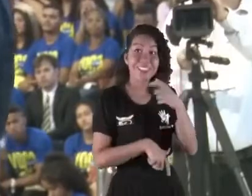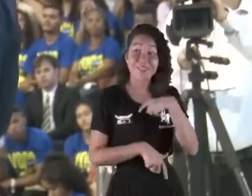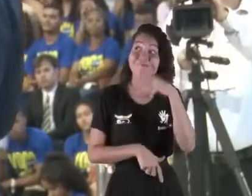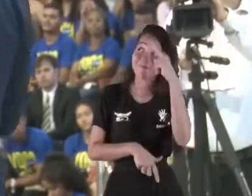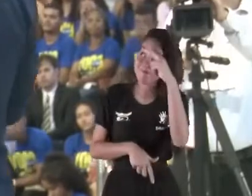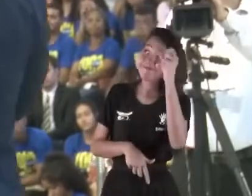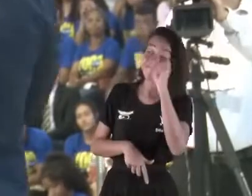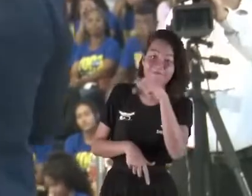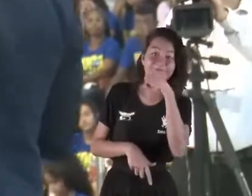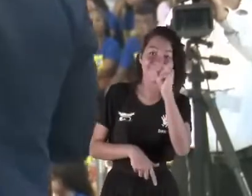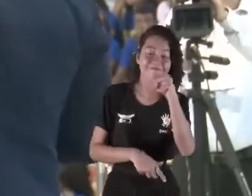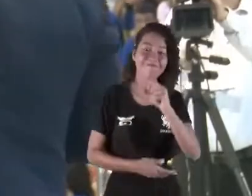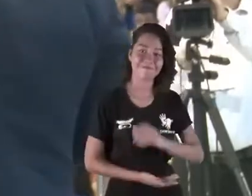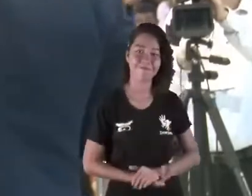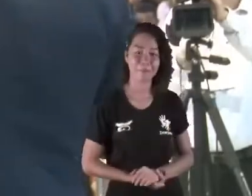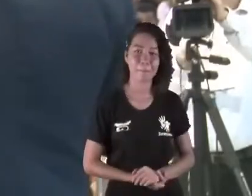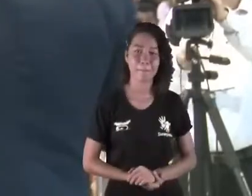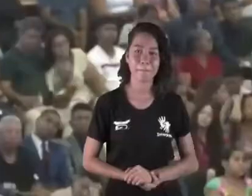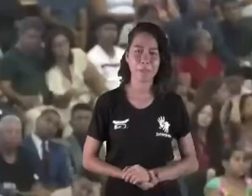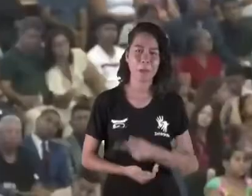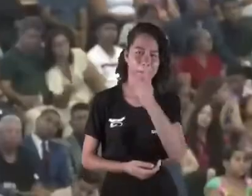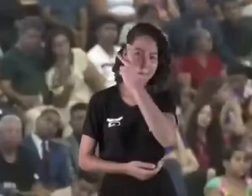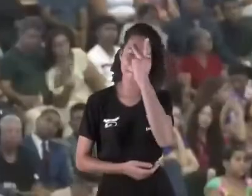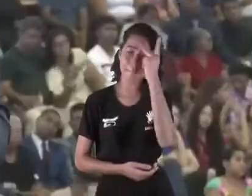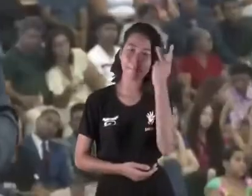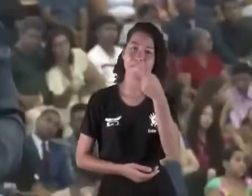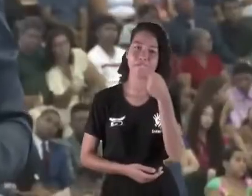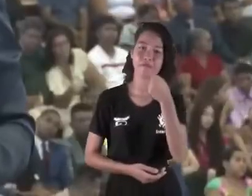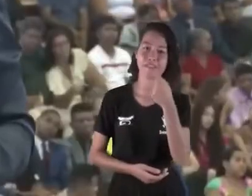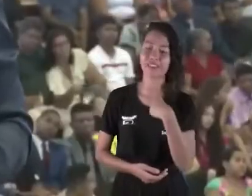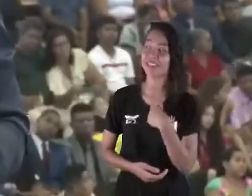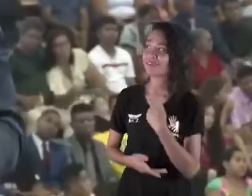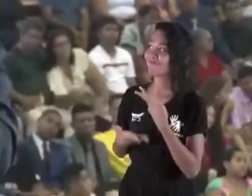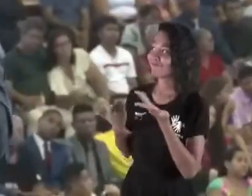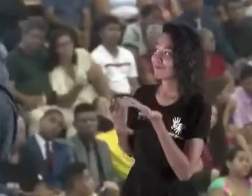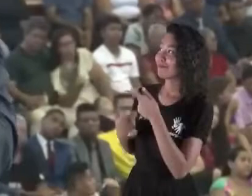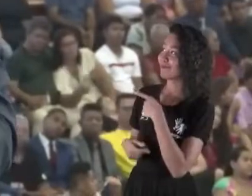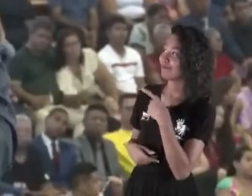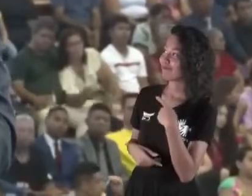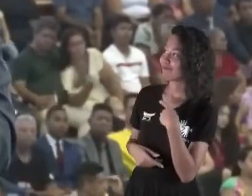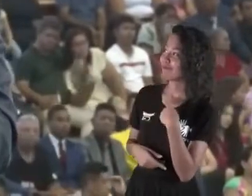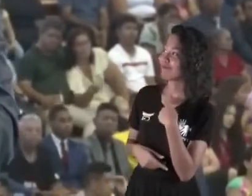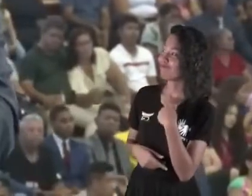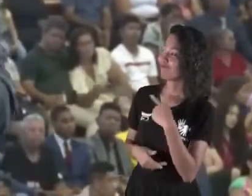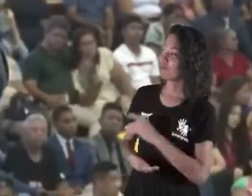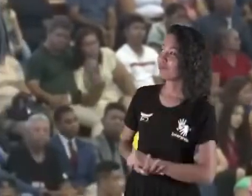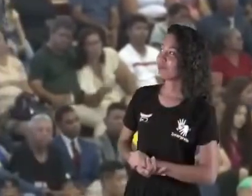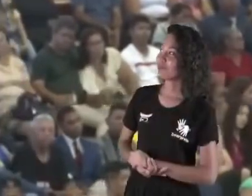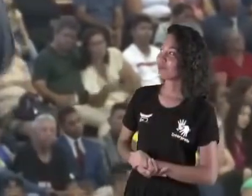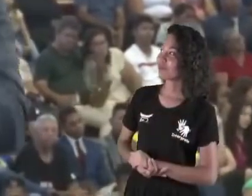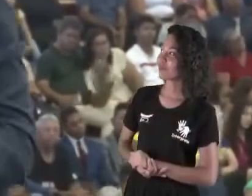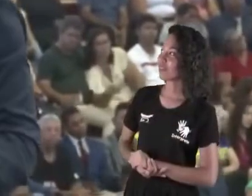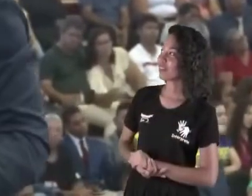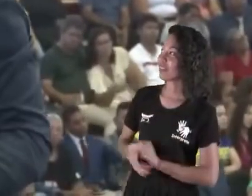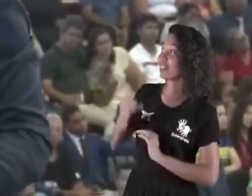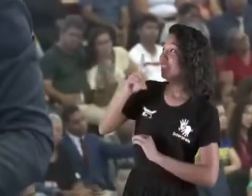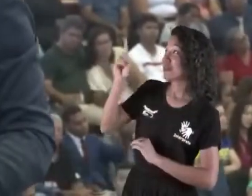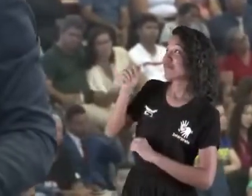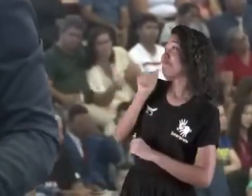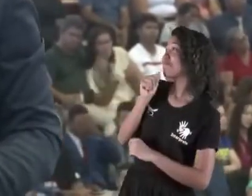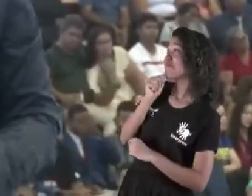Aí alguém diz: pastor, é que Deus ainda não me